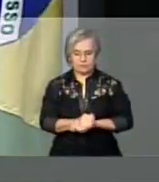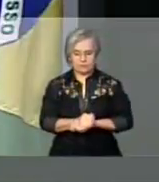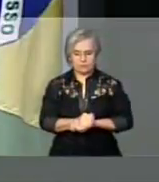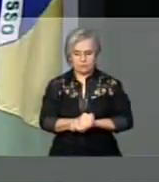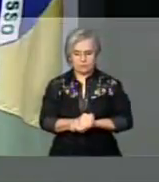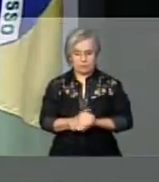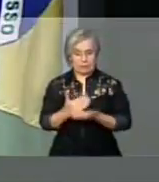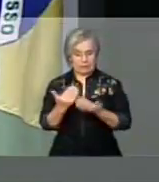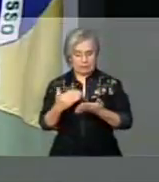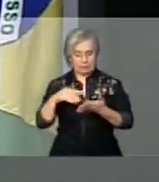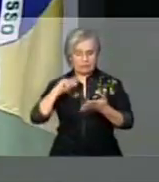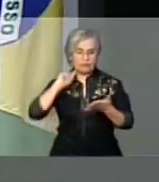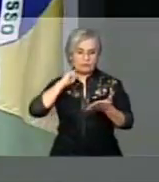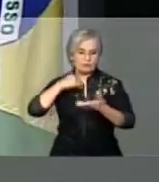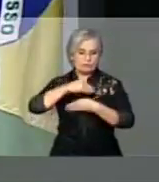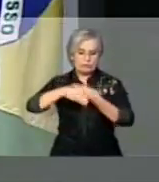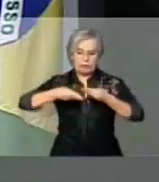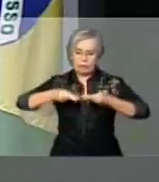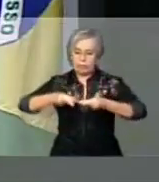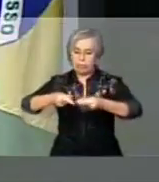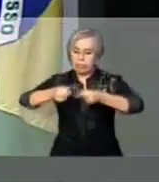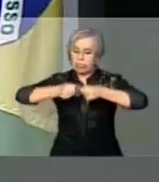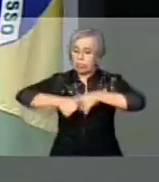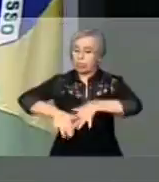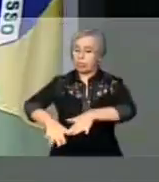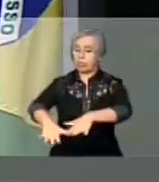Esta lama